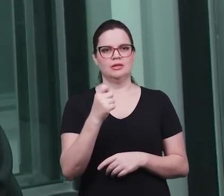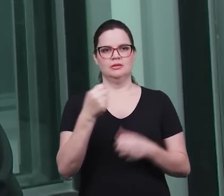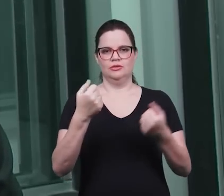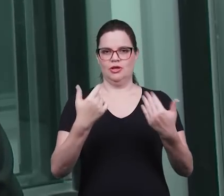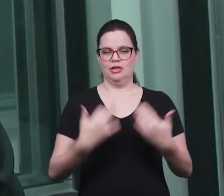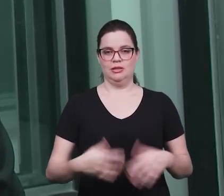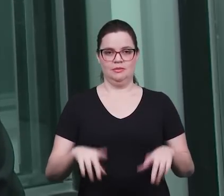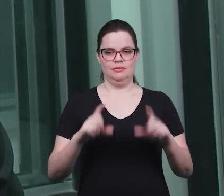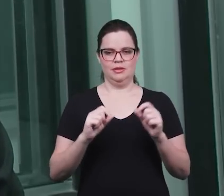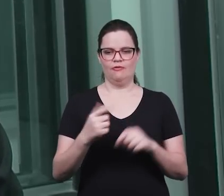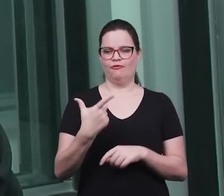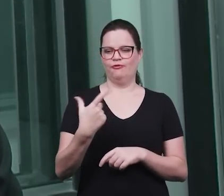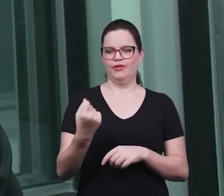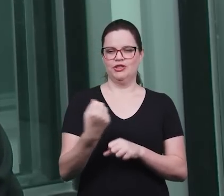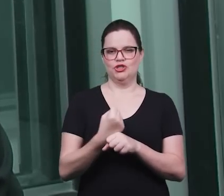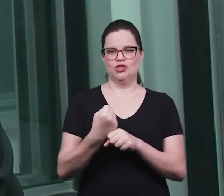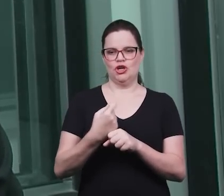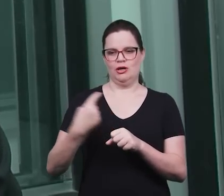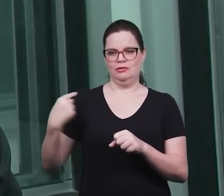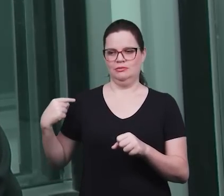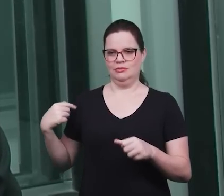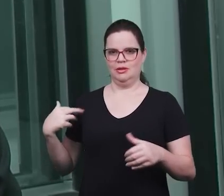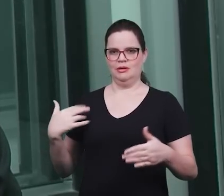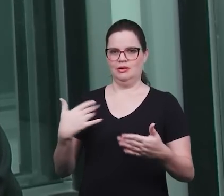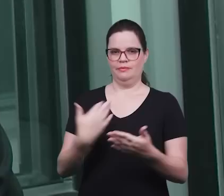nos últimos 20 anos houveram 6